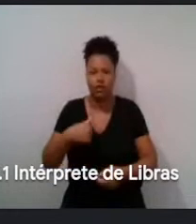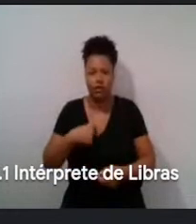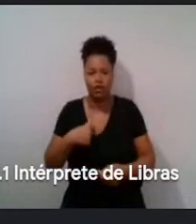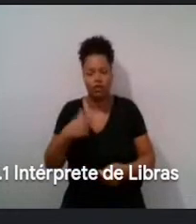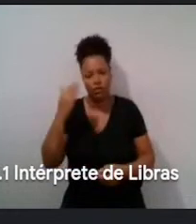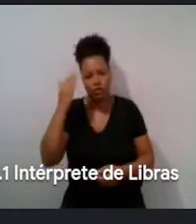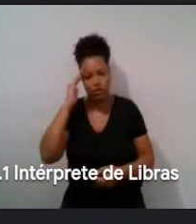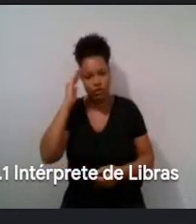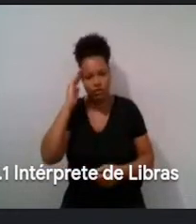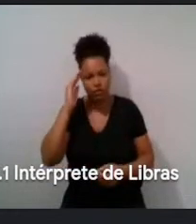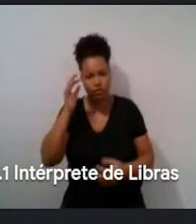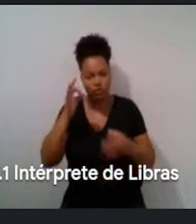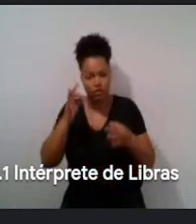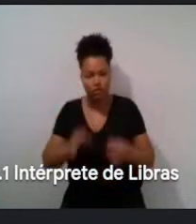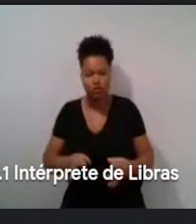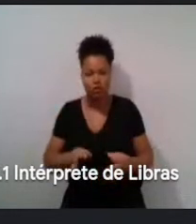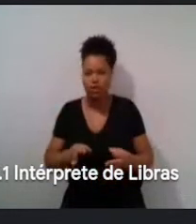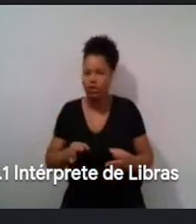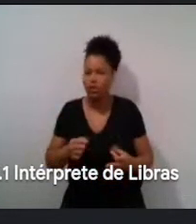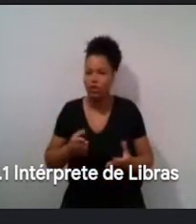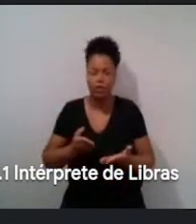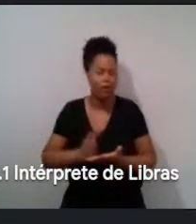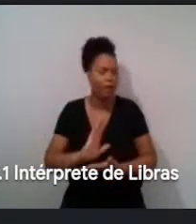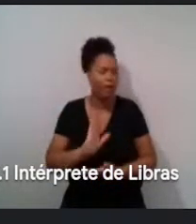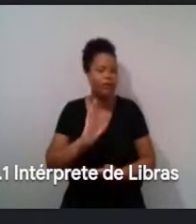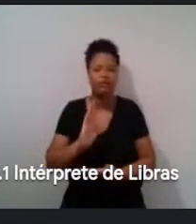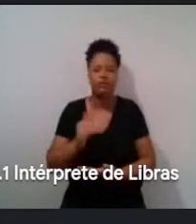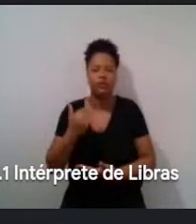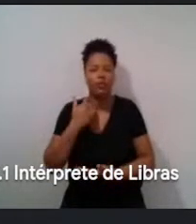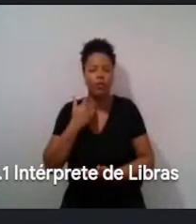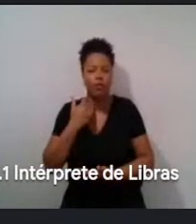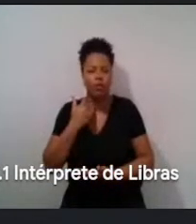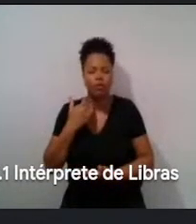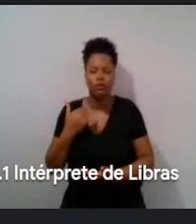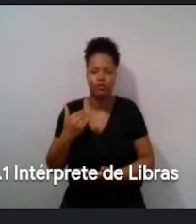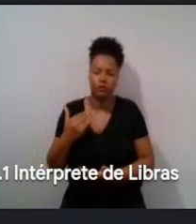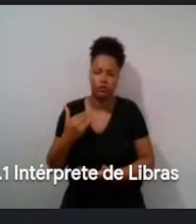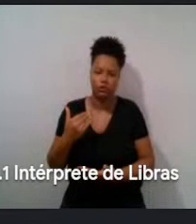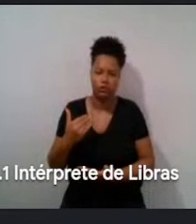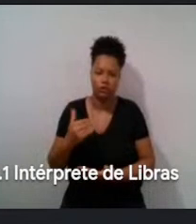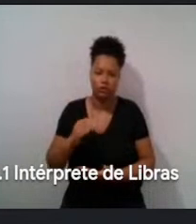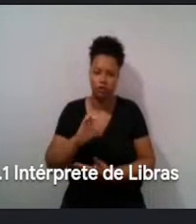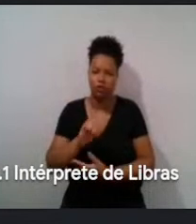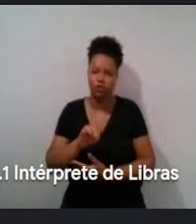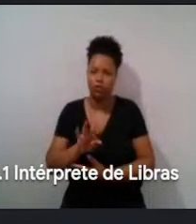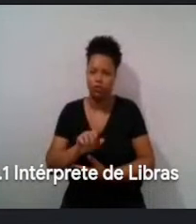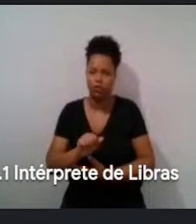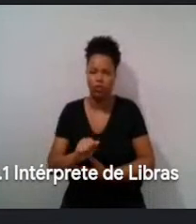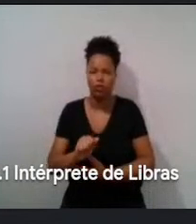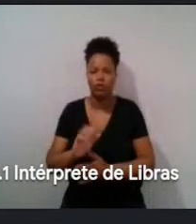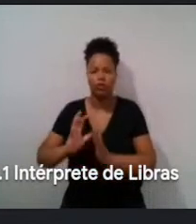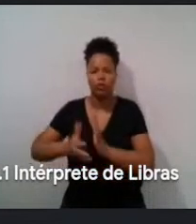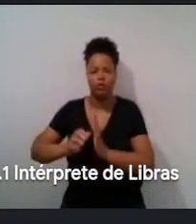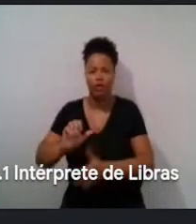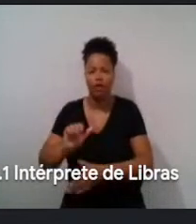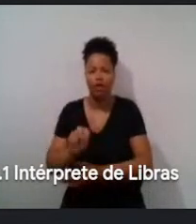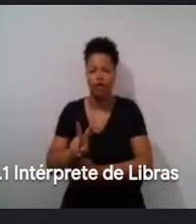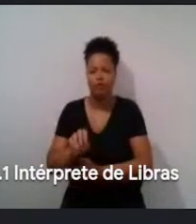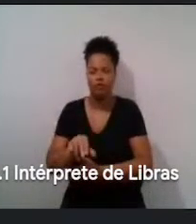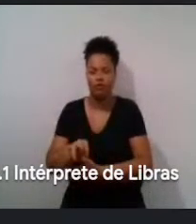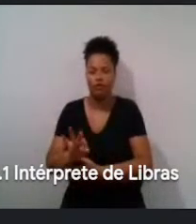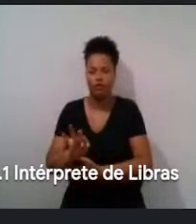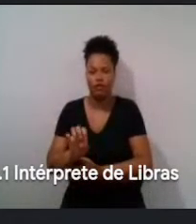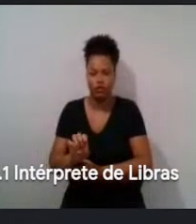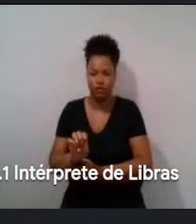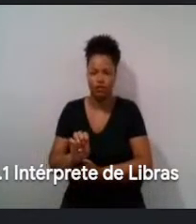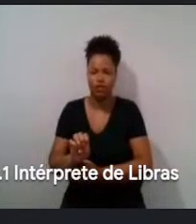convicto pela desaprovação das contas do partido Avante, direção regional antigo, PT do